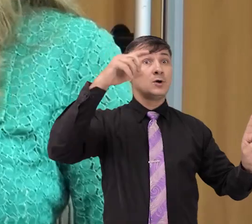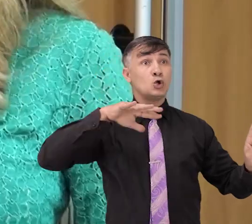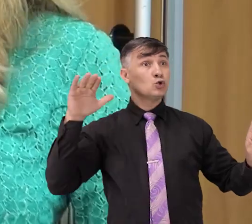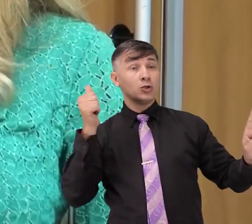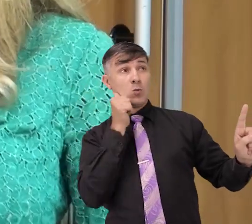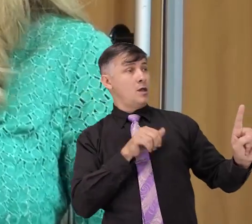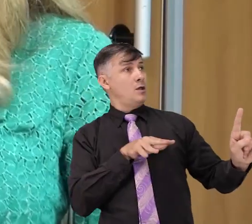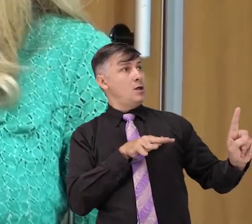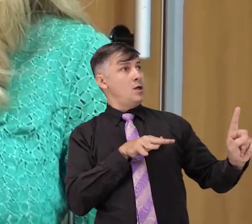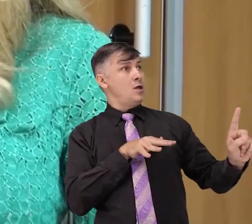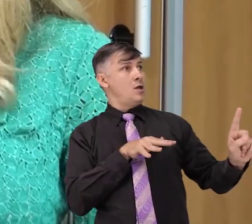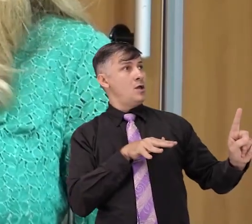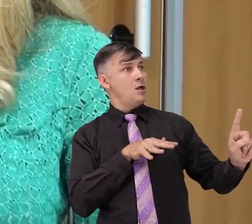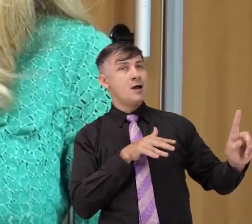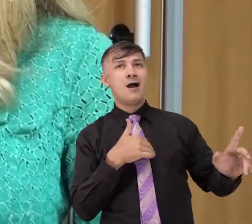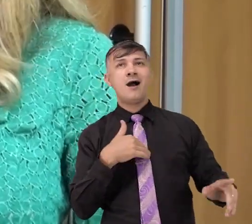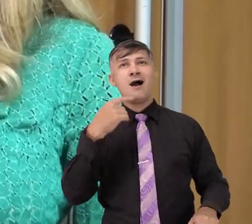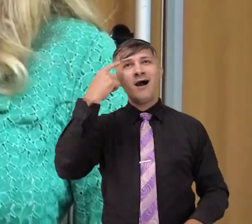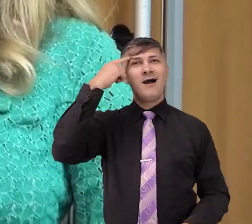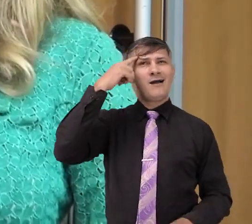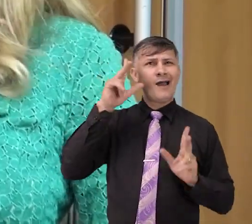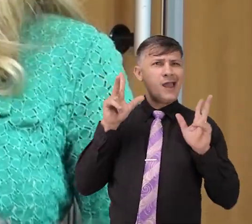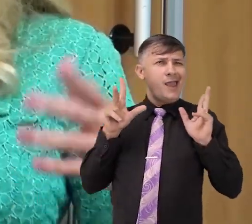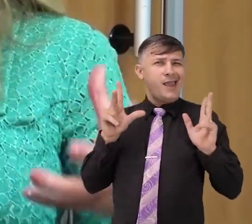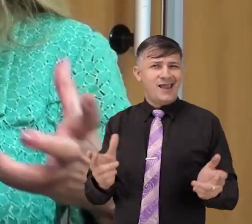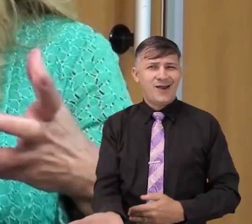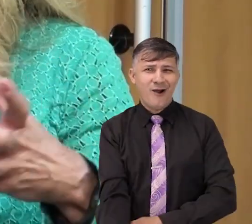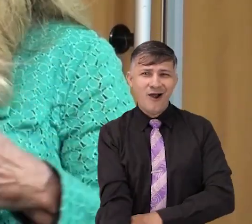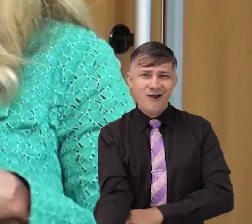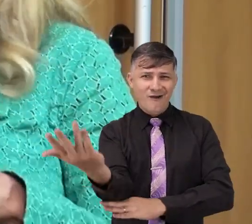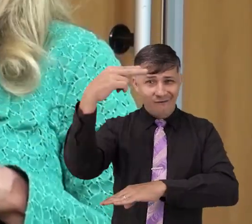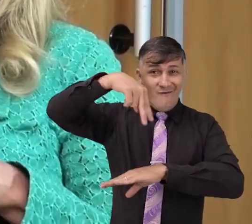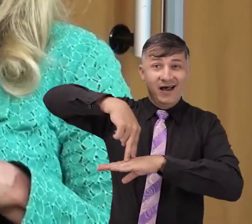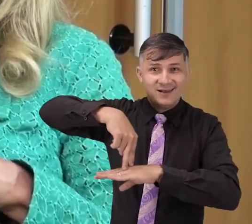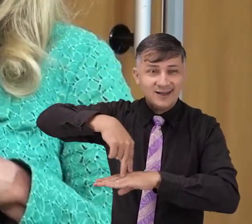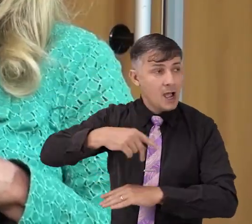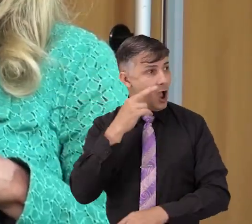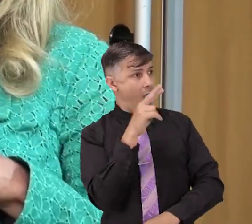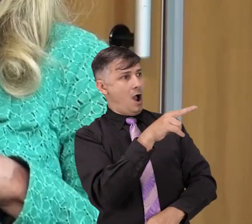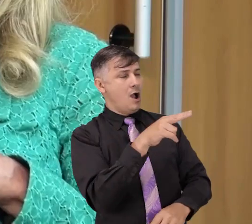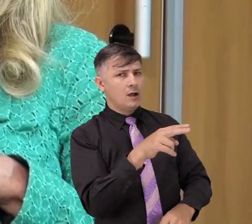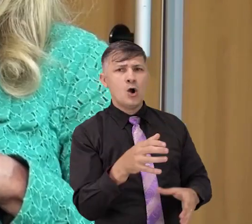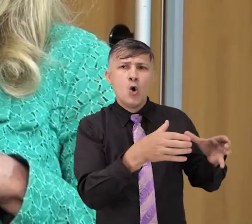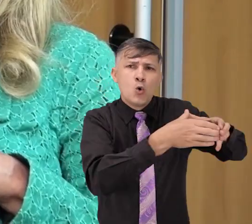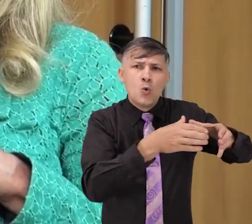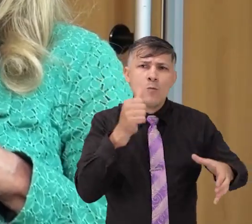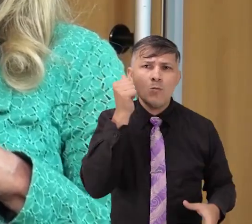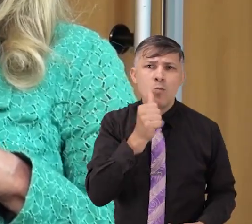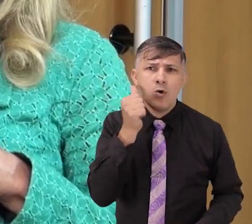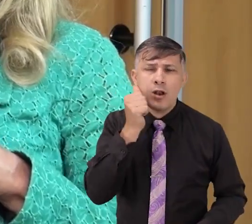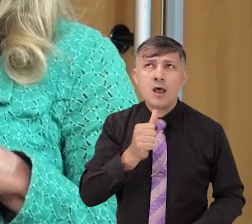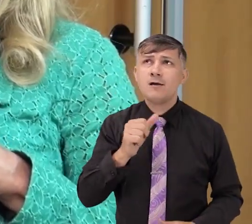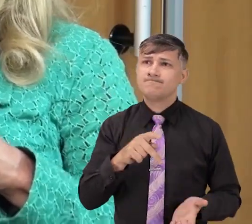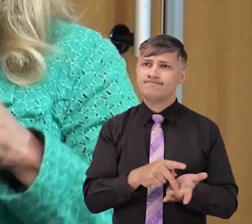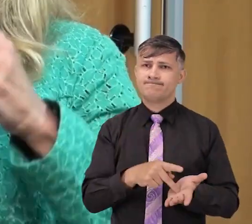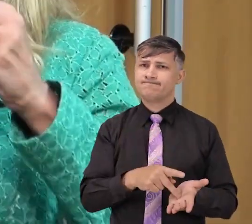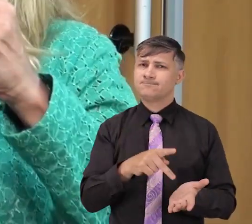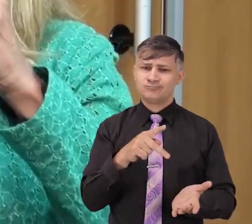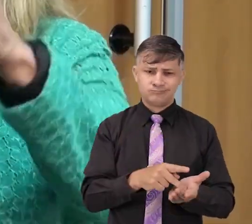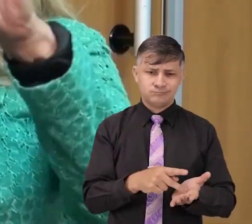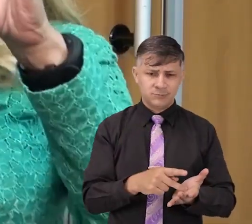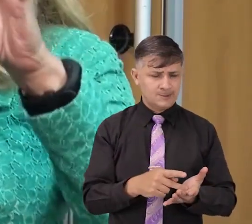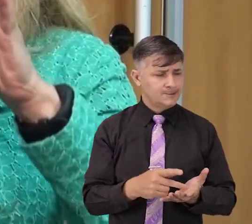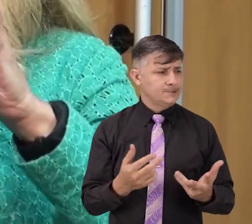gente fala assim, nós estamos aqui ressuscitados. Mas era um grupo de mulheres, assim, realmente, que